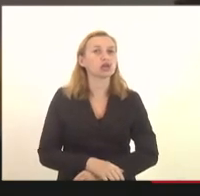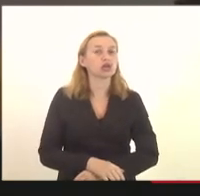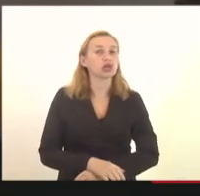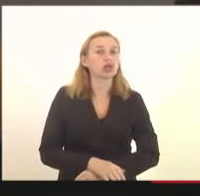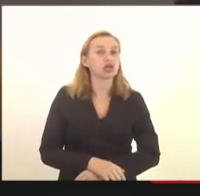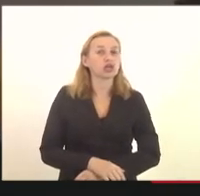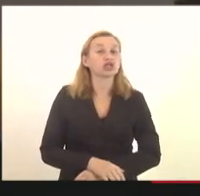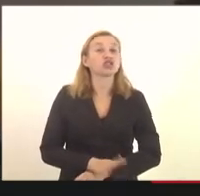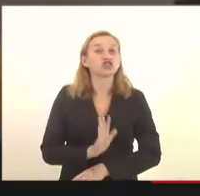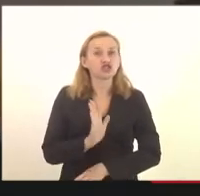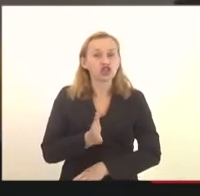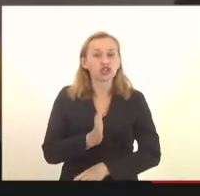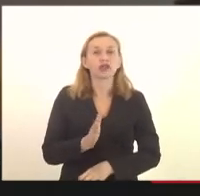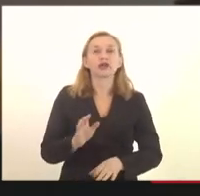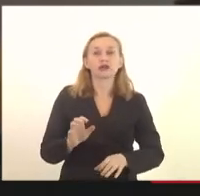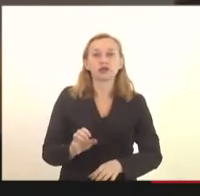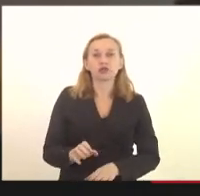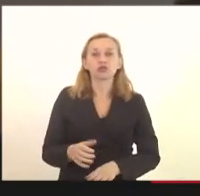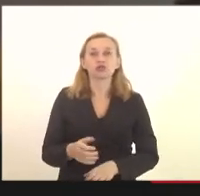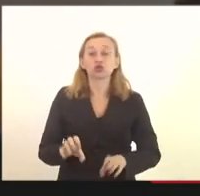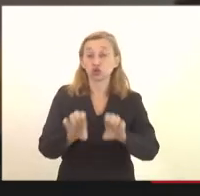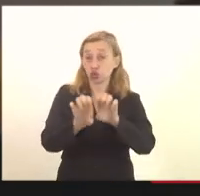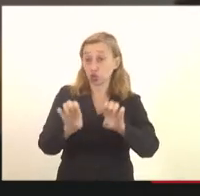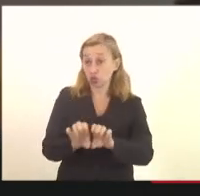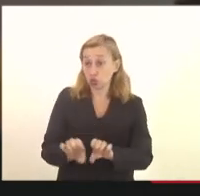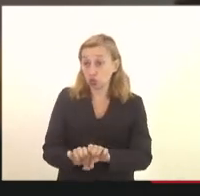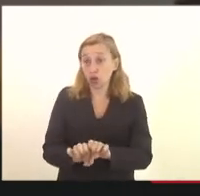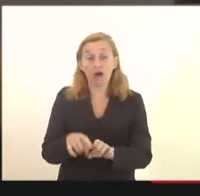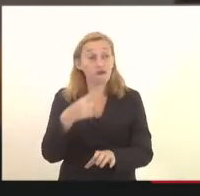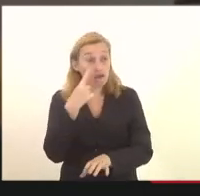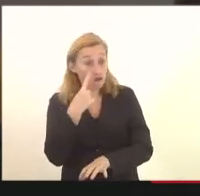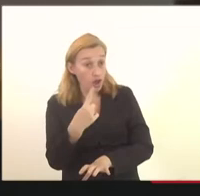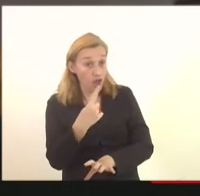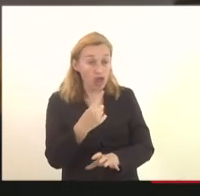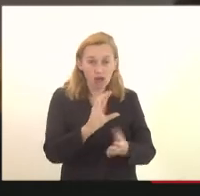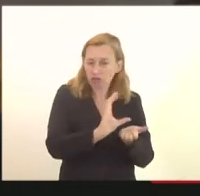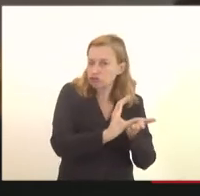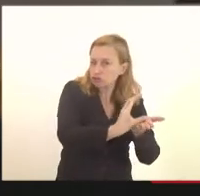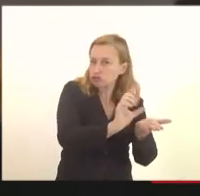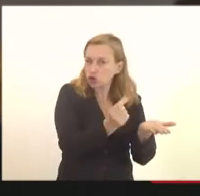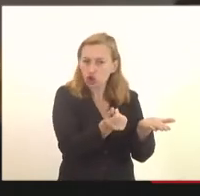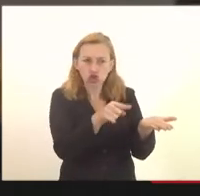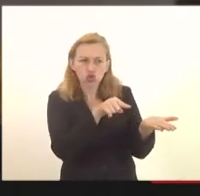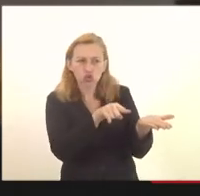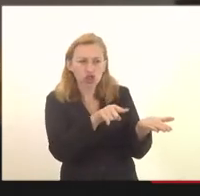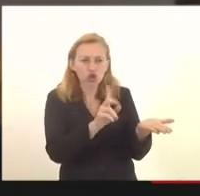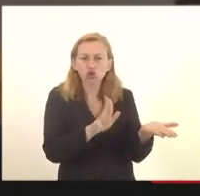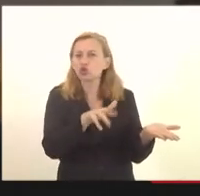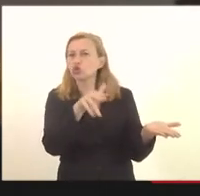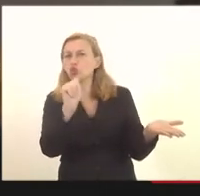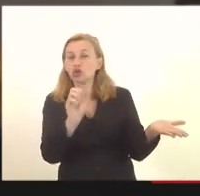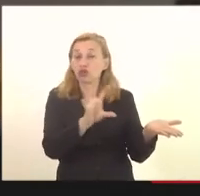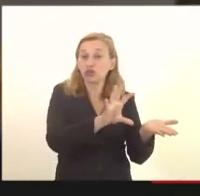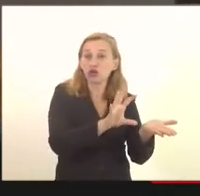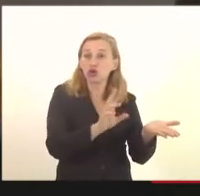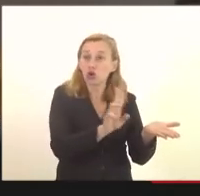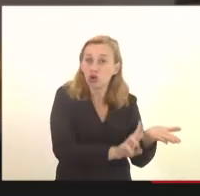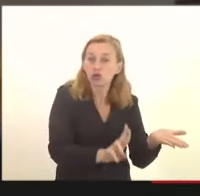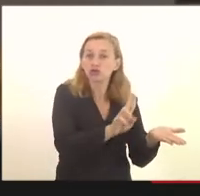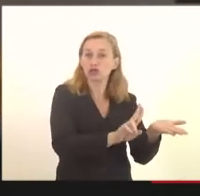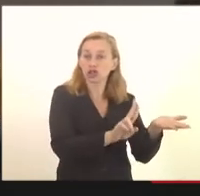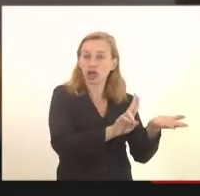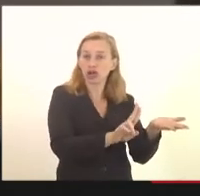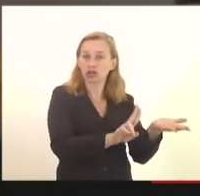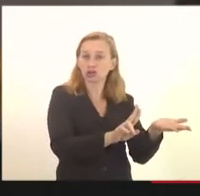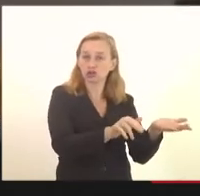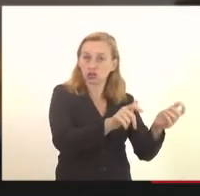já tem uma infraestrutura, talvez verificar aqueles recursos que nunca foram explorados, então é o caso de Espadarte, que